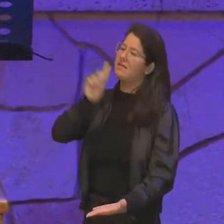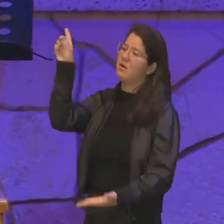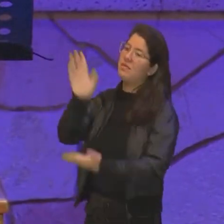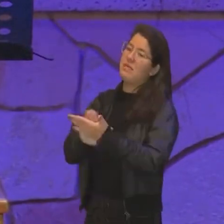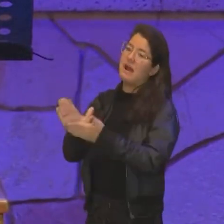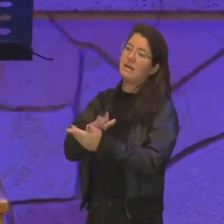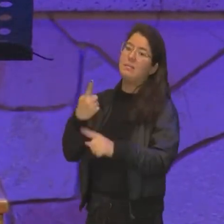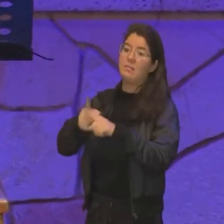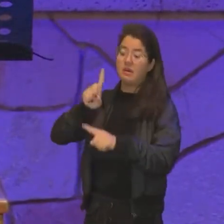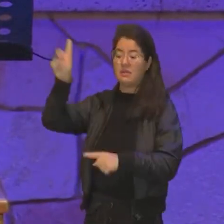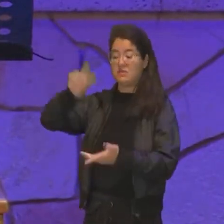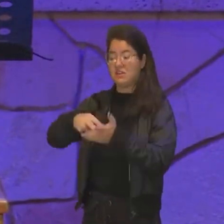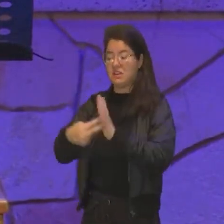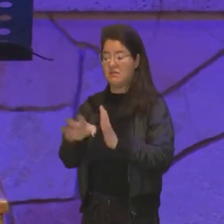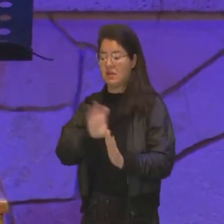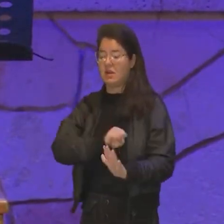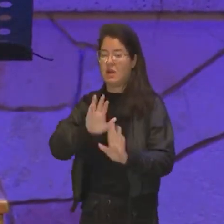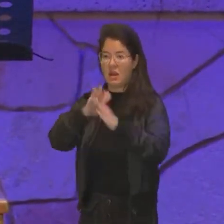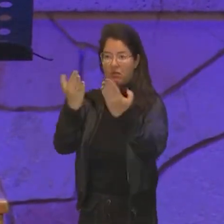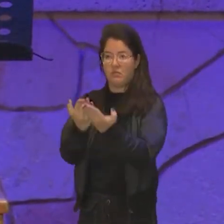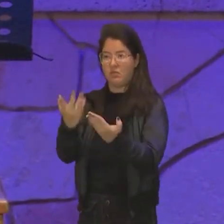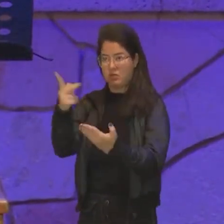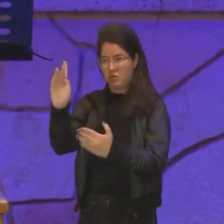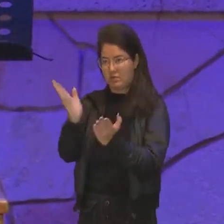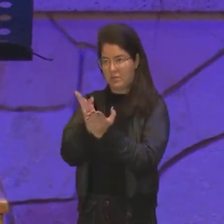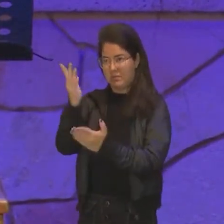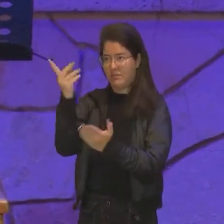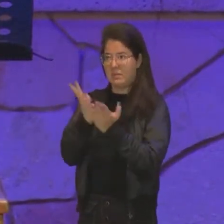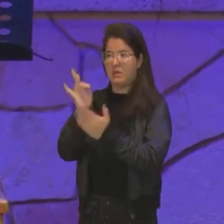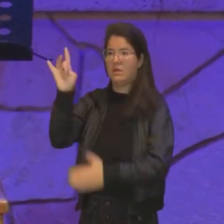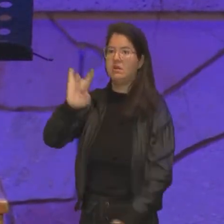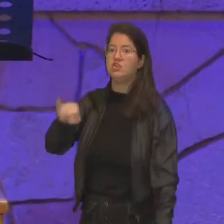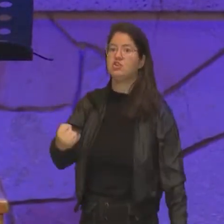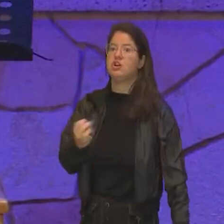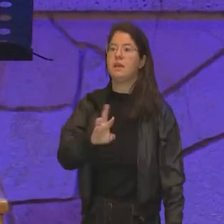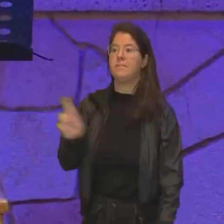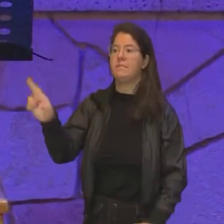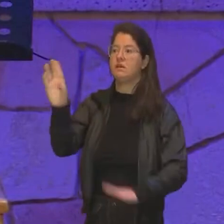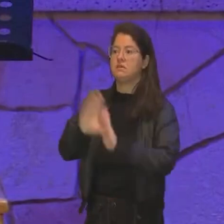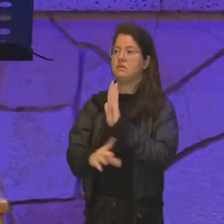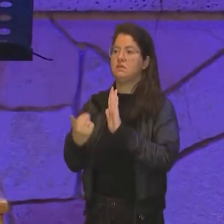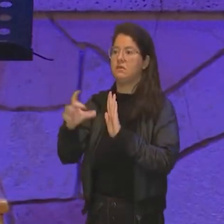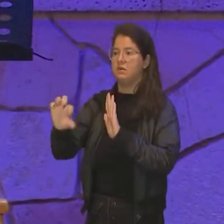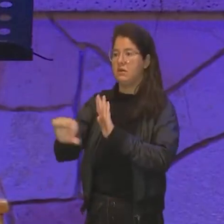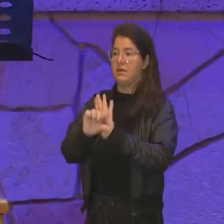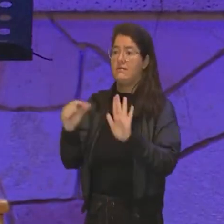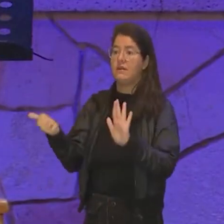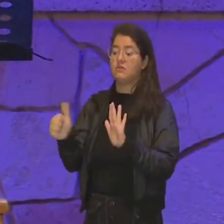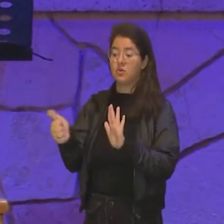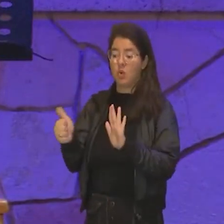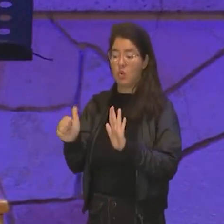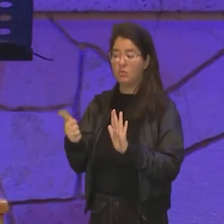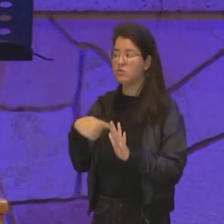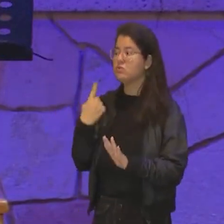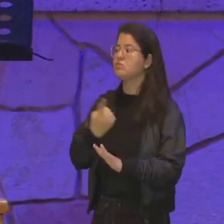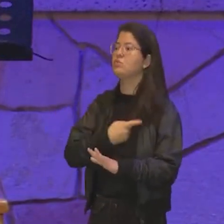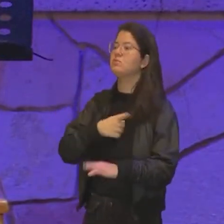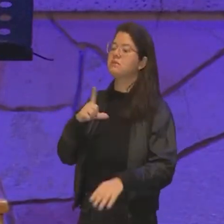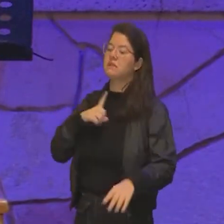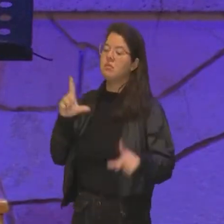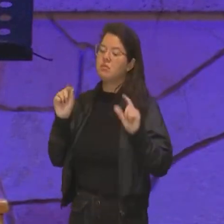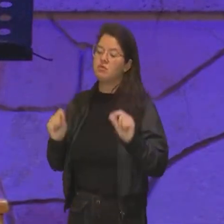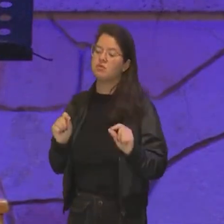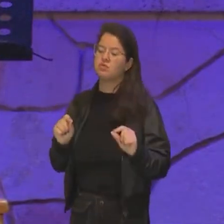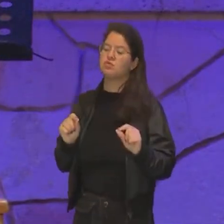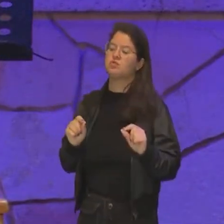amor. Abra sua Bíblia em Jeremias, no capítulo 29, o verso de número 11, nós temos um